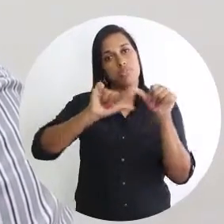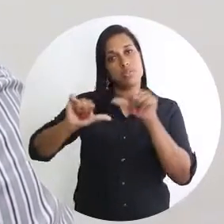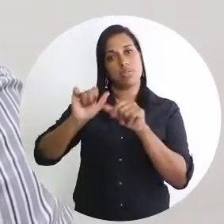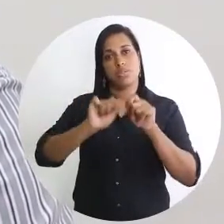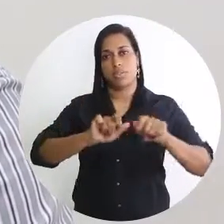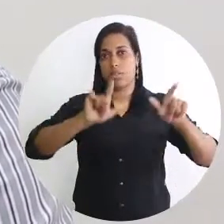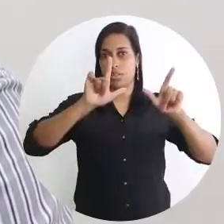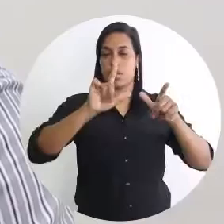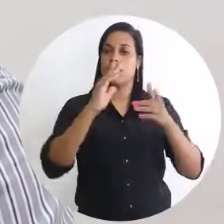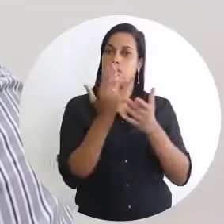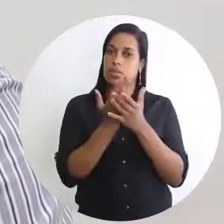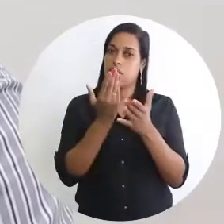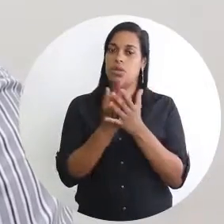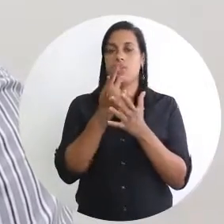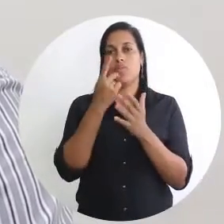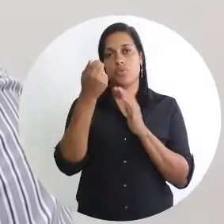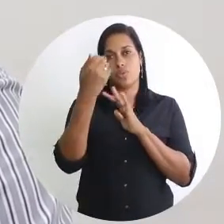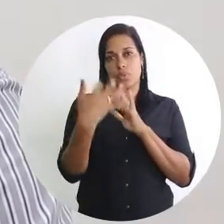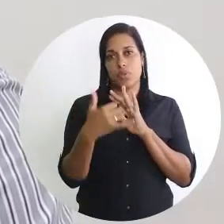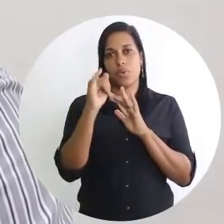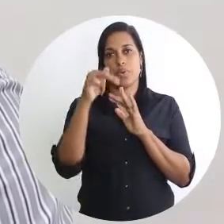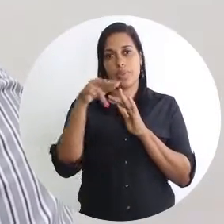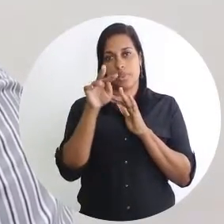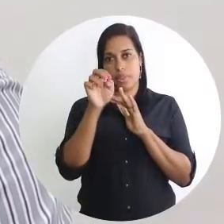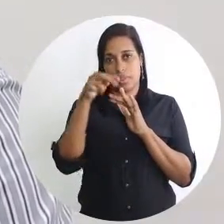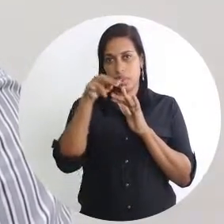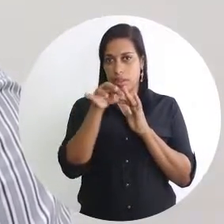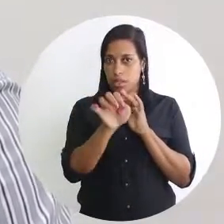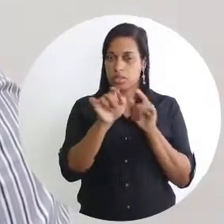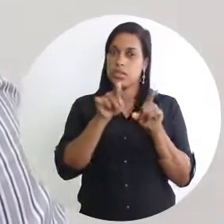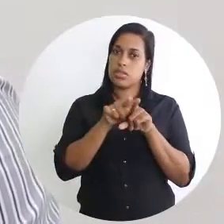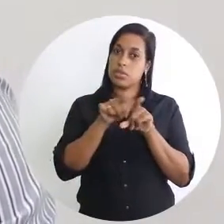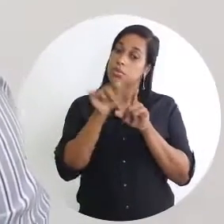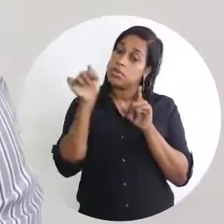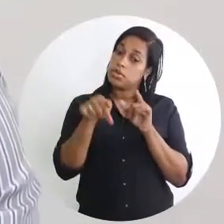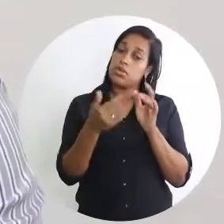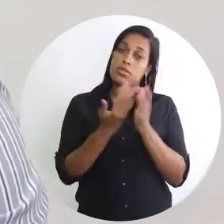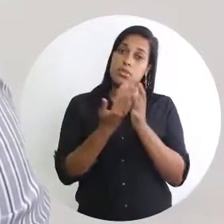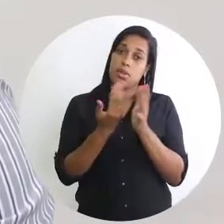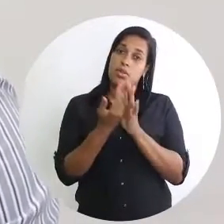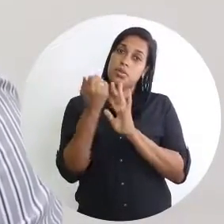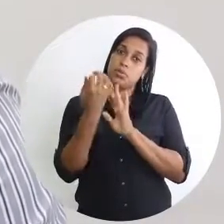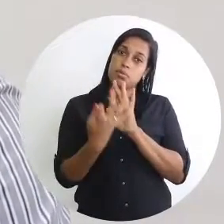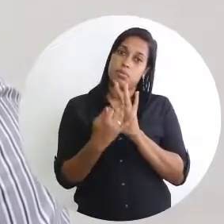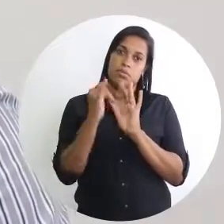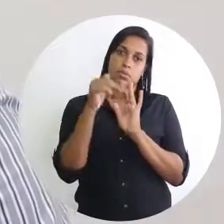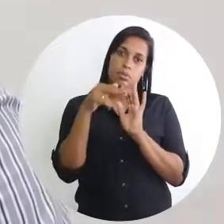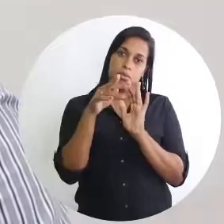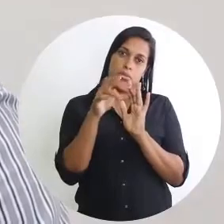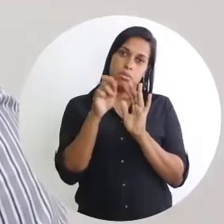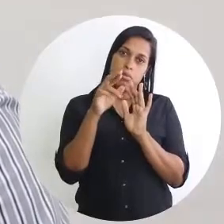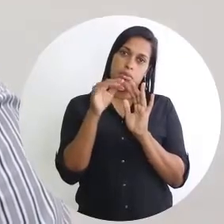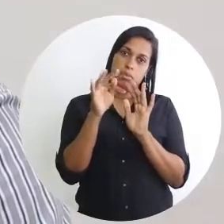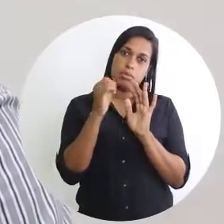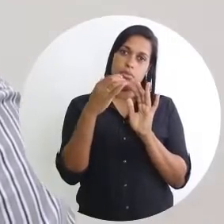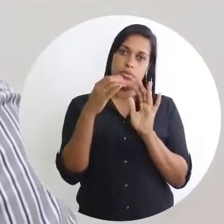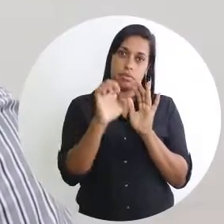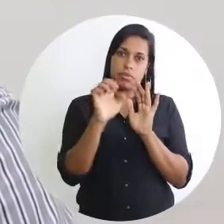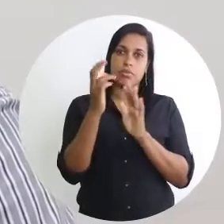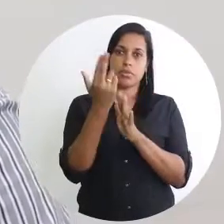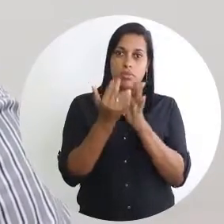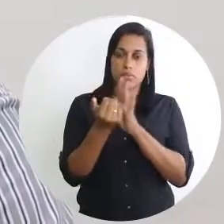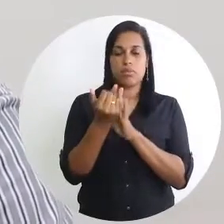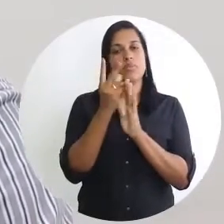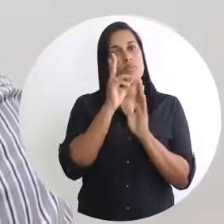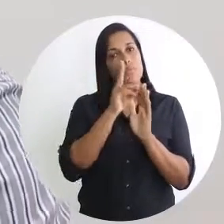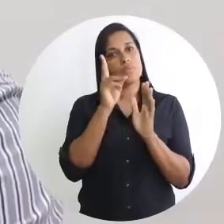Na segunda aula a gente falou sobre Intent e nessa aula a gente vai falar um pouco sobre interface gráfica, apesar da gente já ter visto alguma coisa